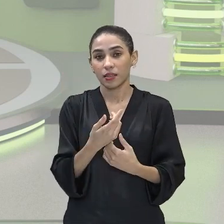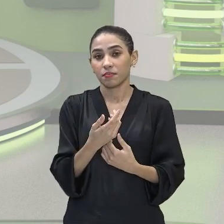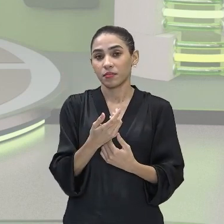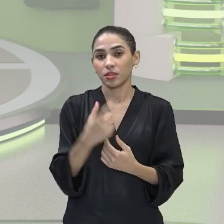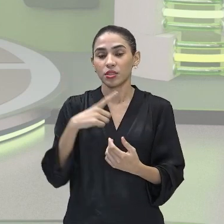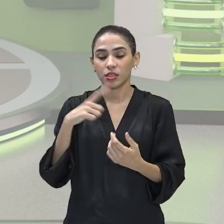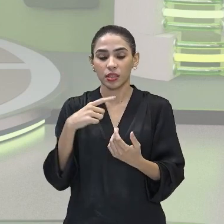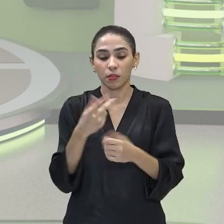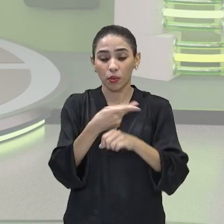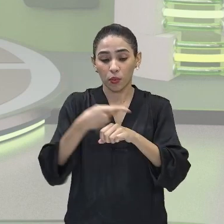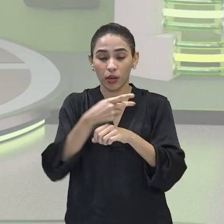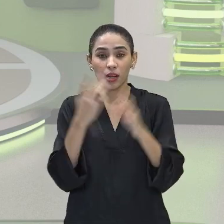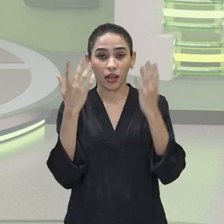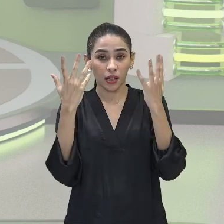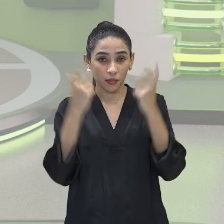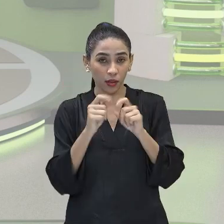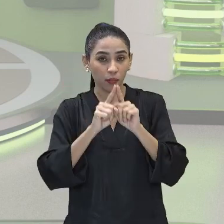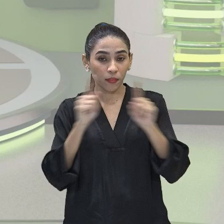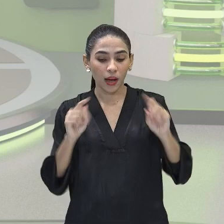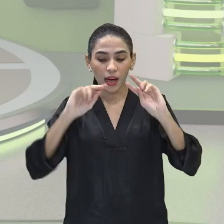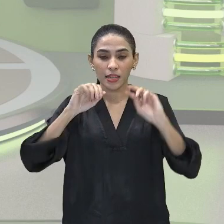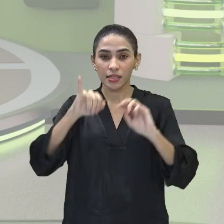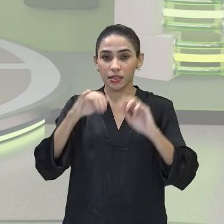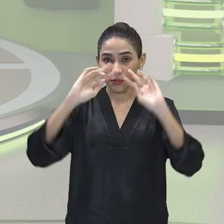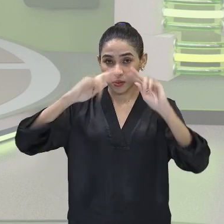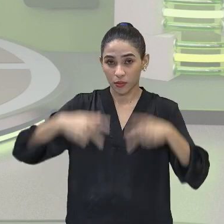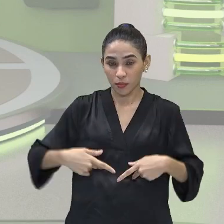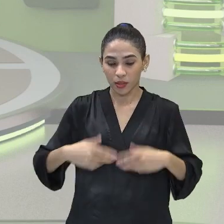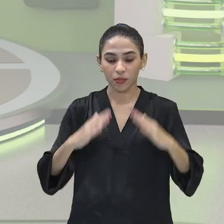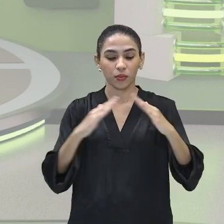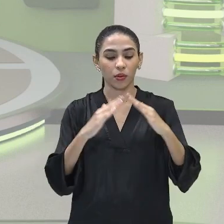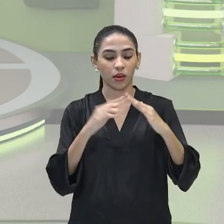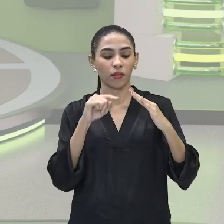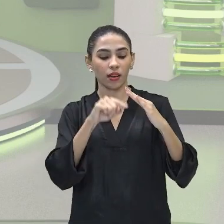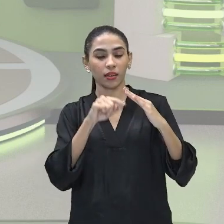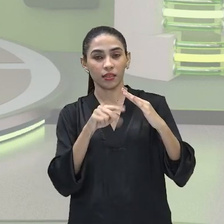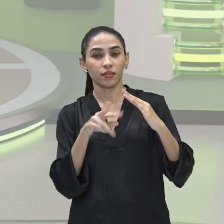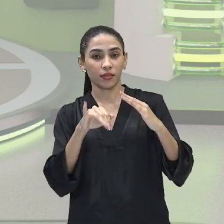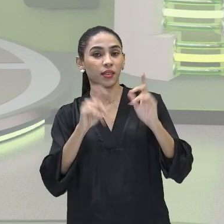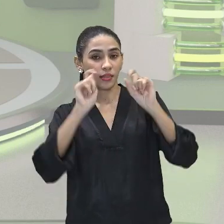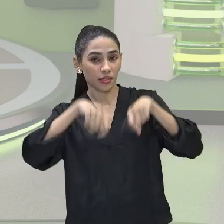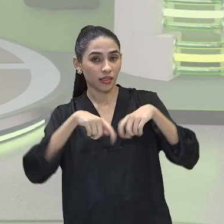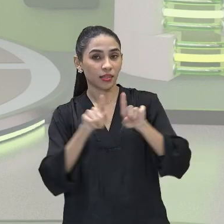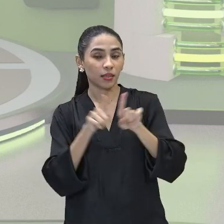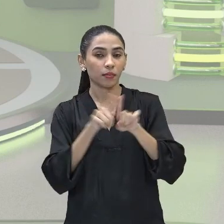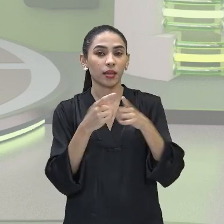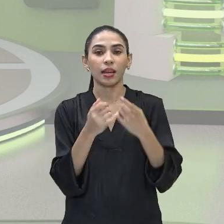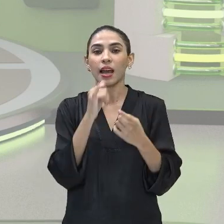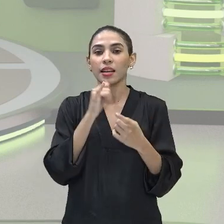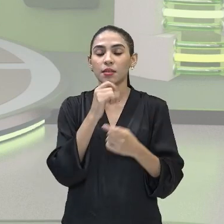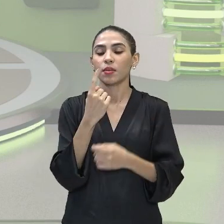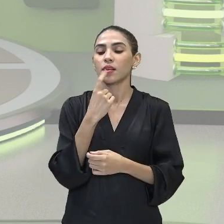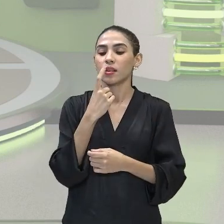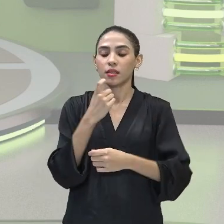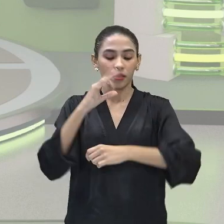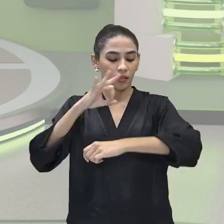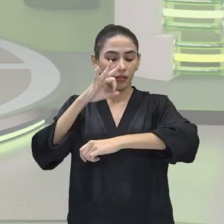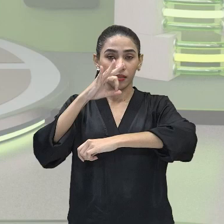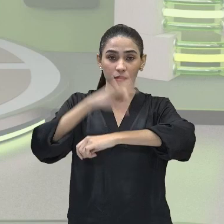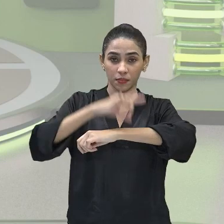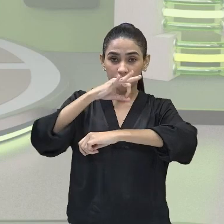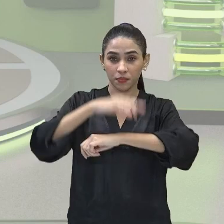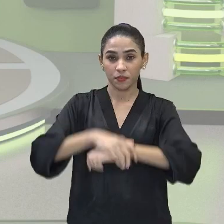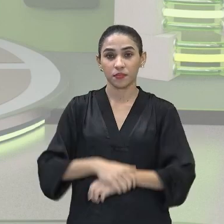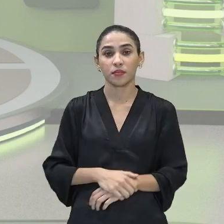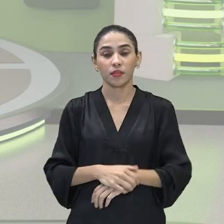animais, mas se o ser humano está ali inserido naquele local, ela com certeza vai ingerir, né, o sangue dessa pessoa.